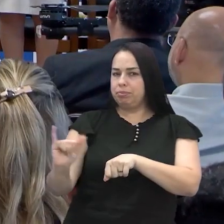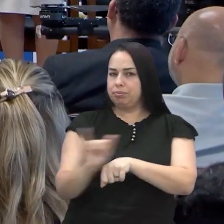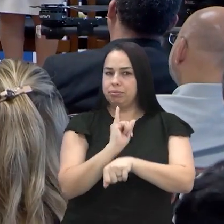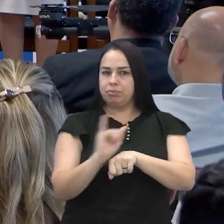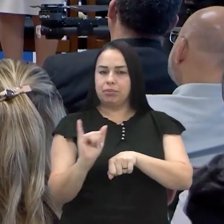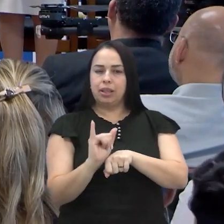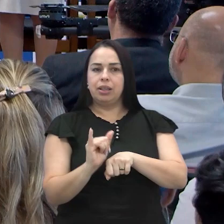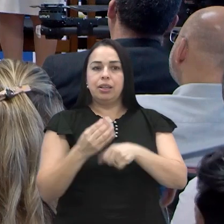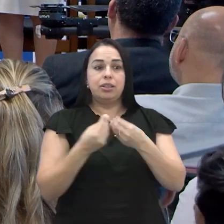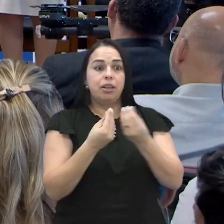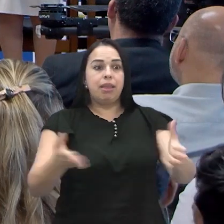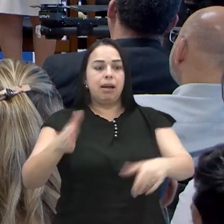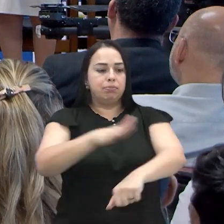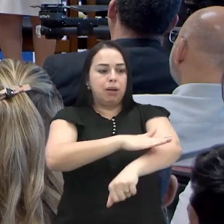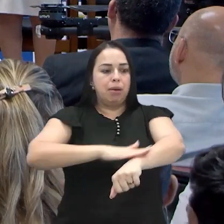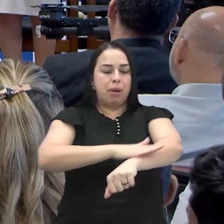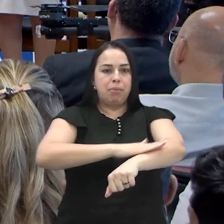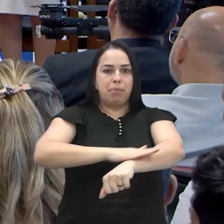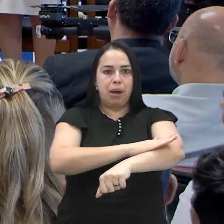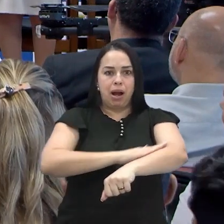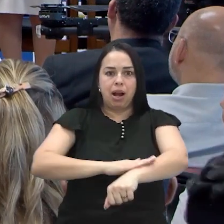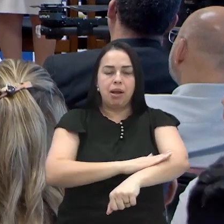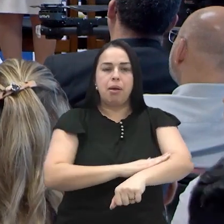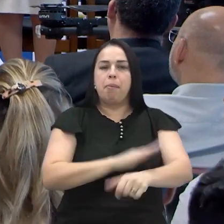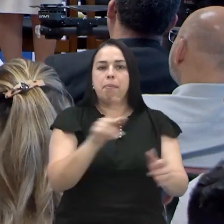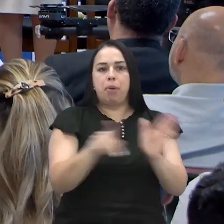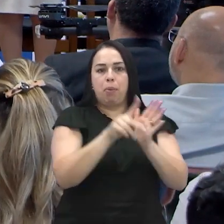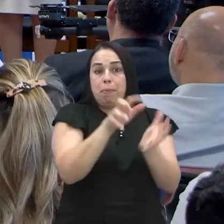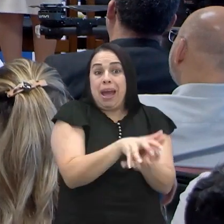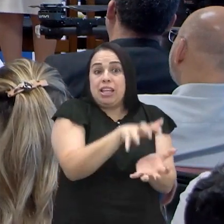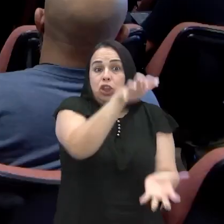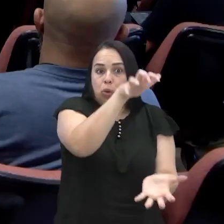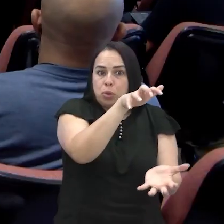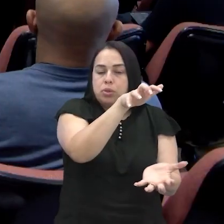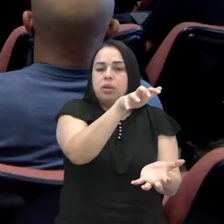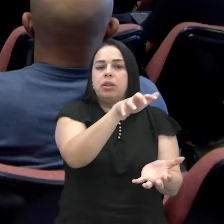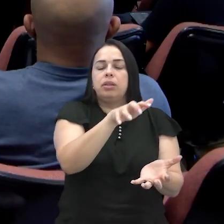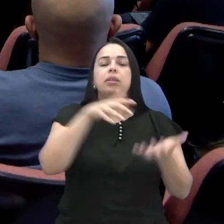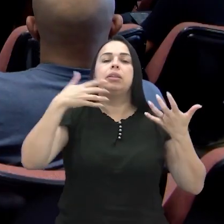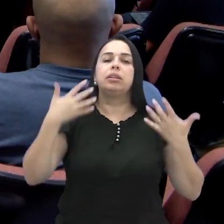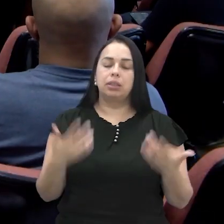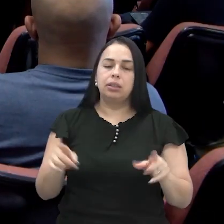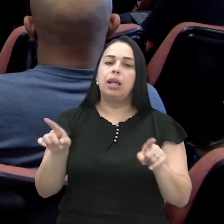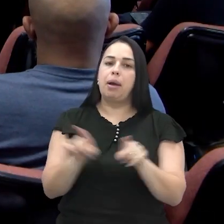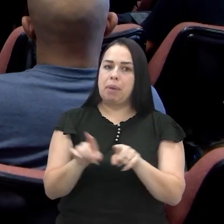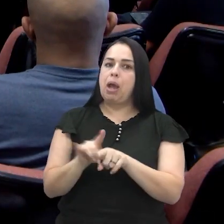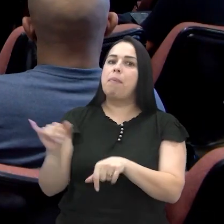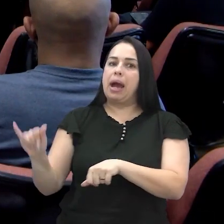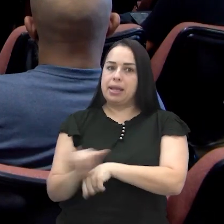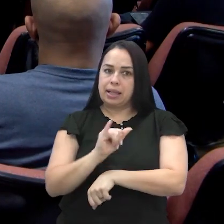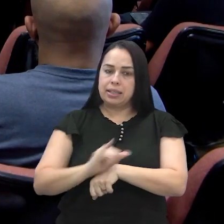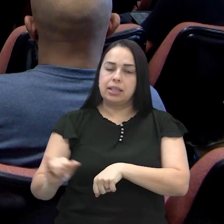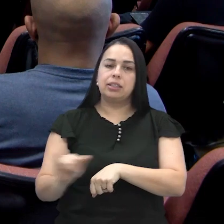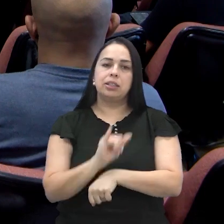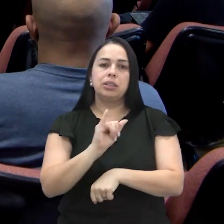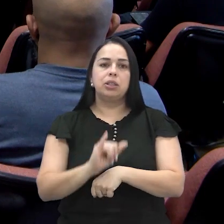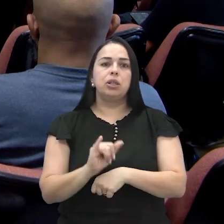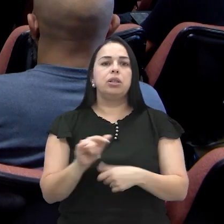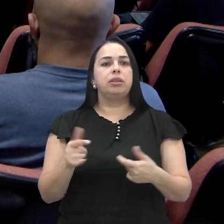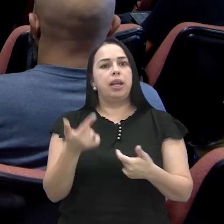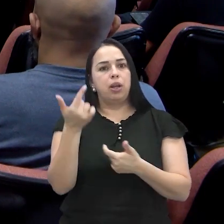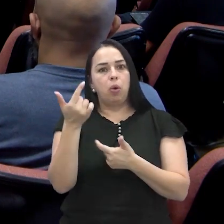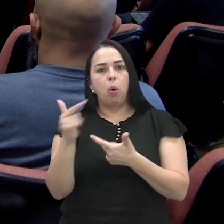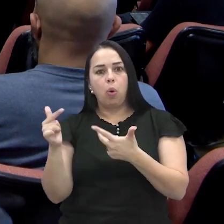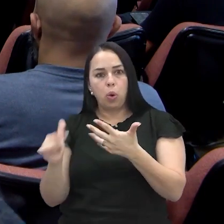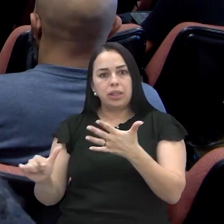como a distribuição de repelentes para idosos em áreas consideradas de risco também fazem parte do plano, que vai contar